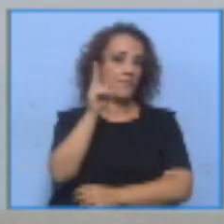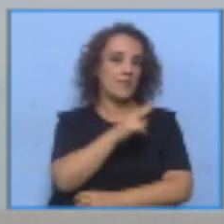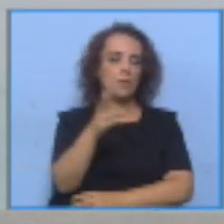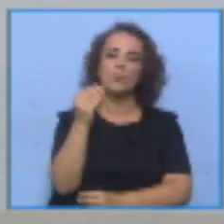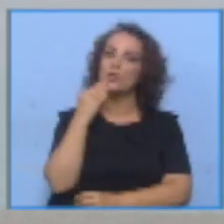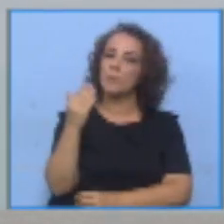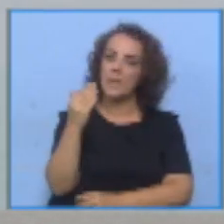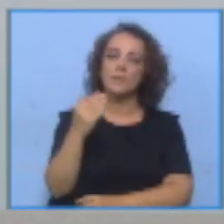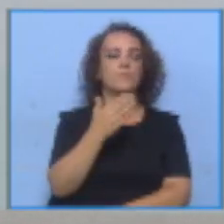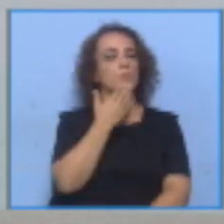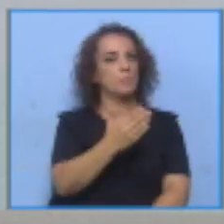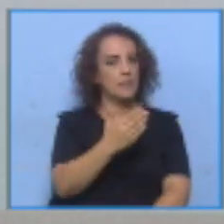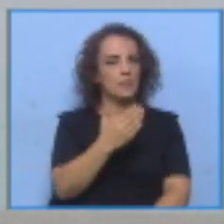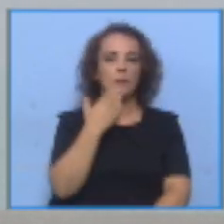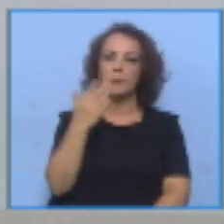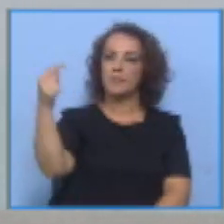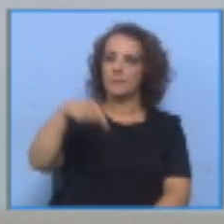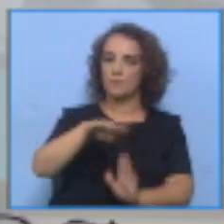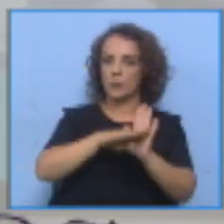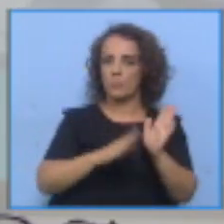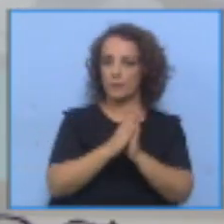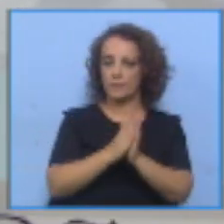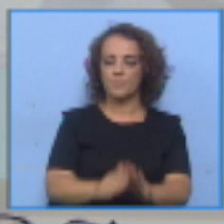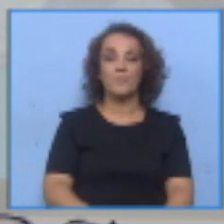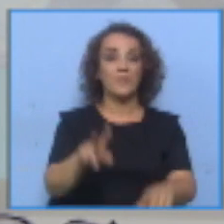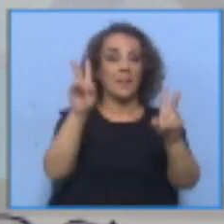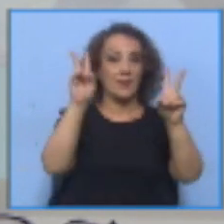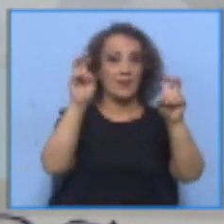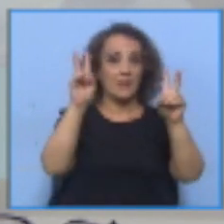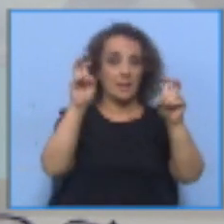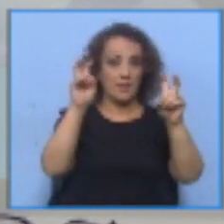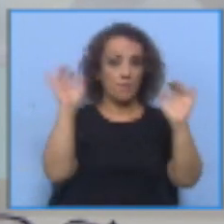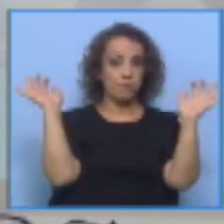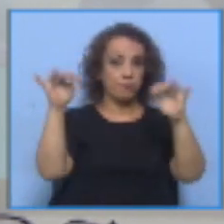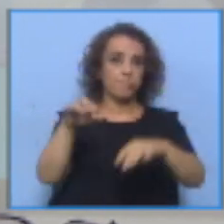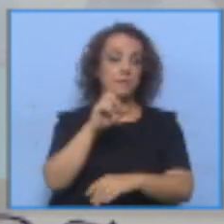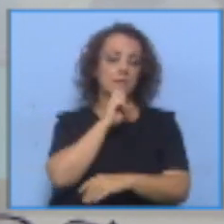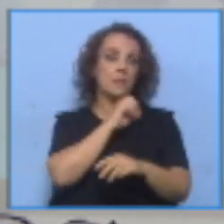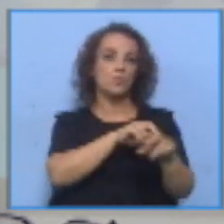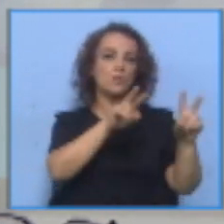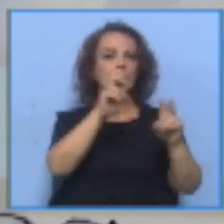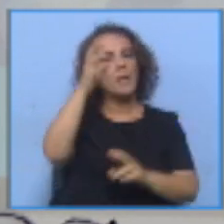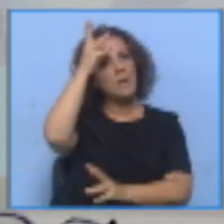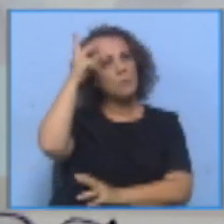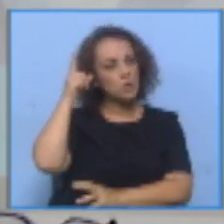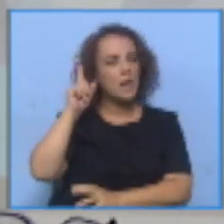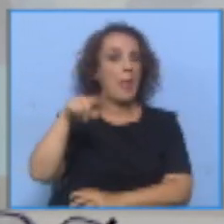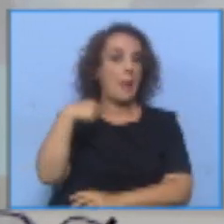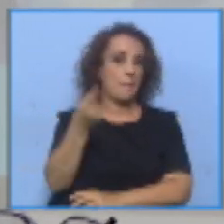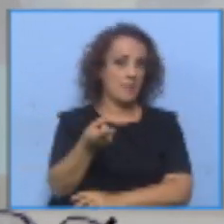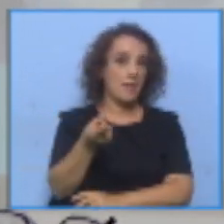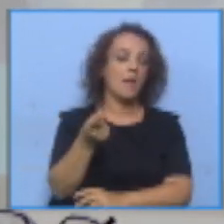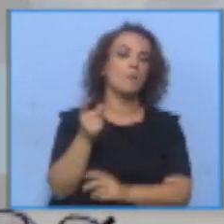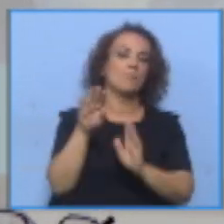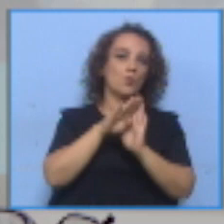obrigado por ter estado aqui no programa Eclésia. O tema do sínodo na Amazónia, que já amanhã também vamos abordar aqui no